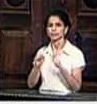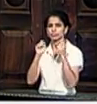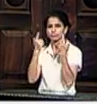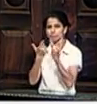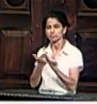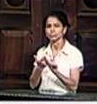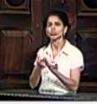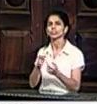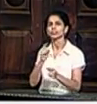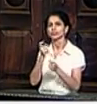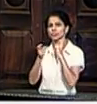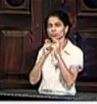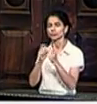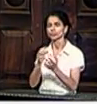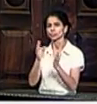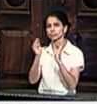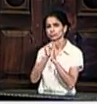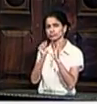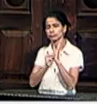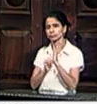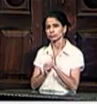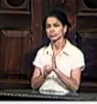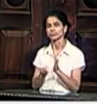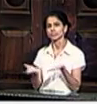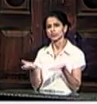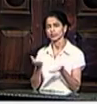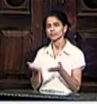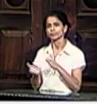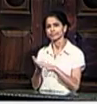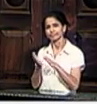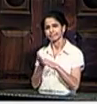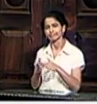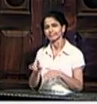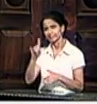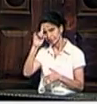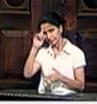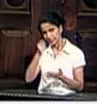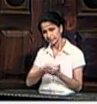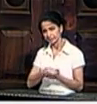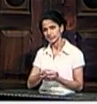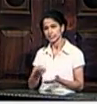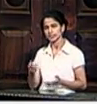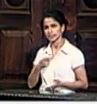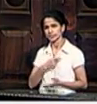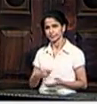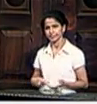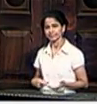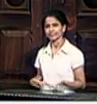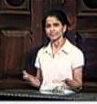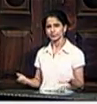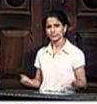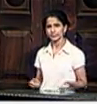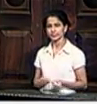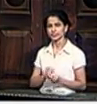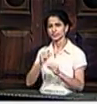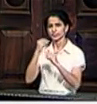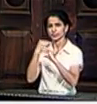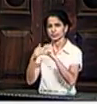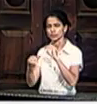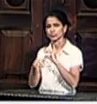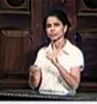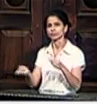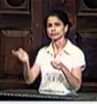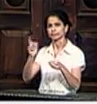de todos os projetos. Quero elogiar aqui a decisão da presidência de devolver,